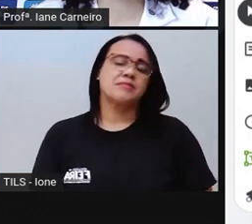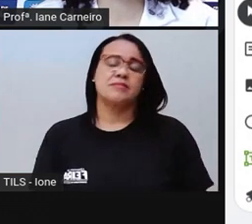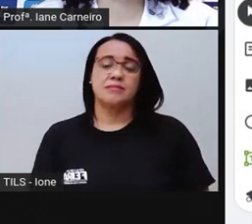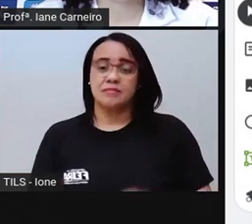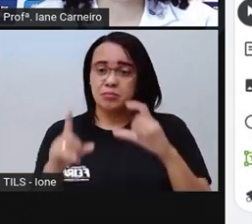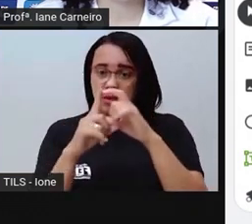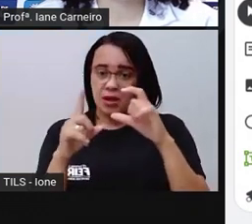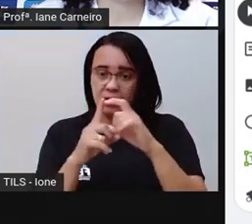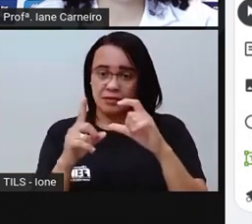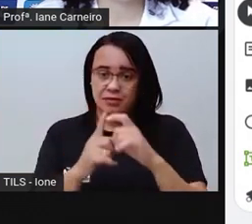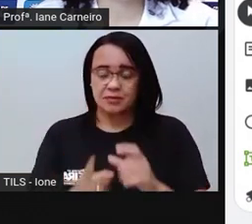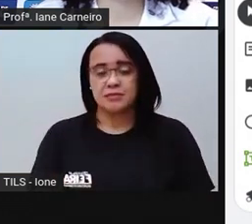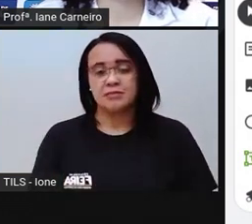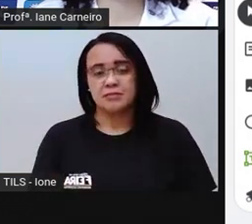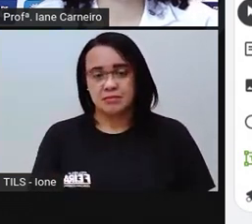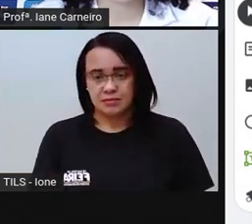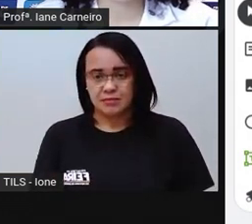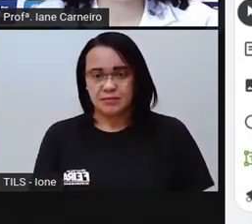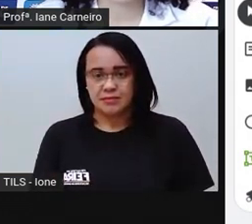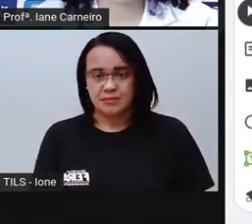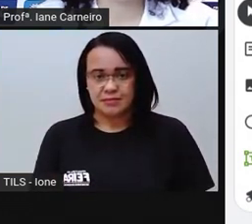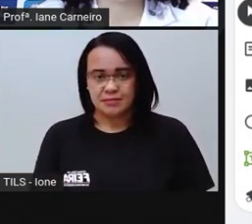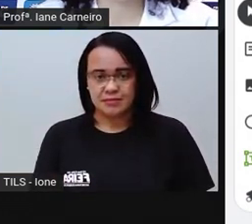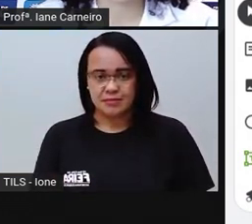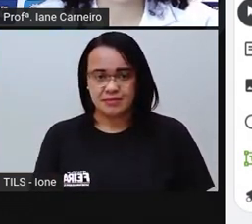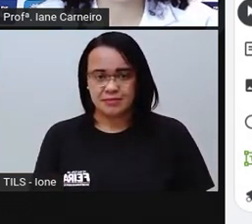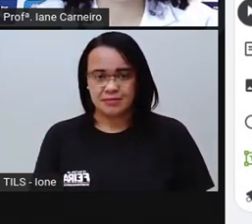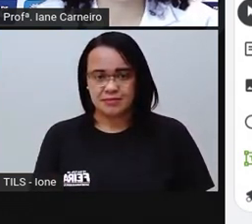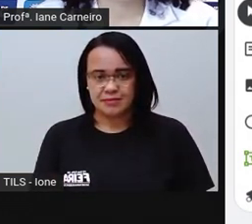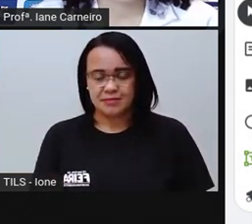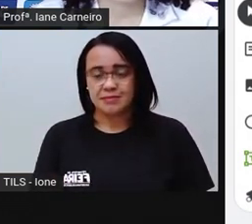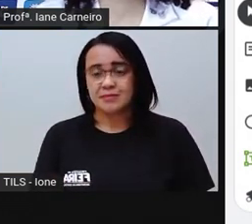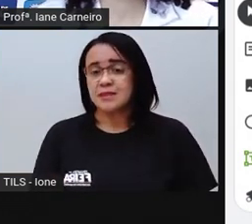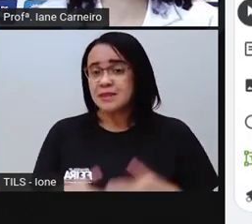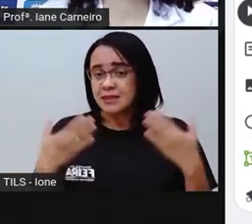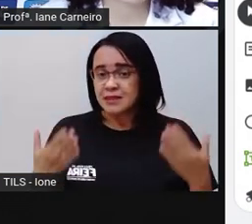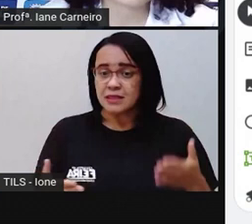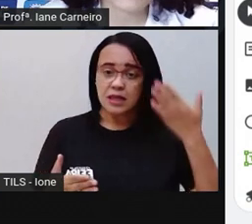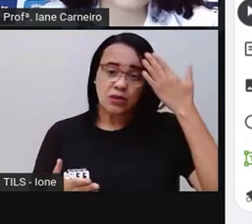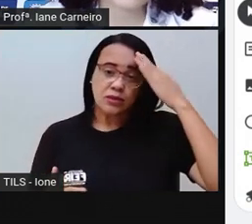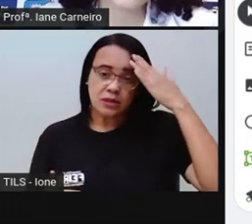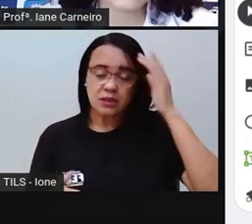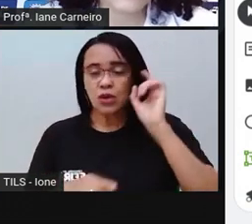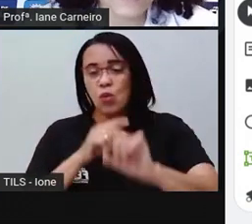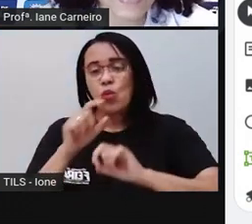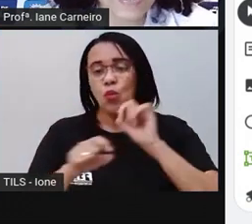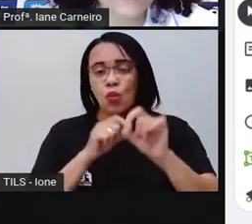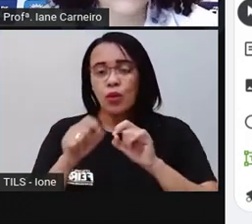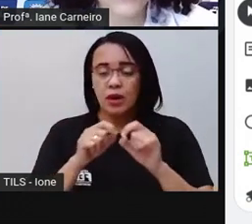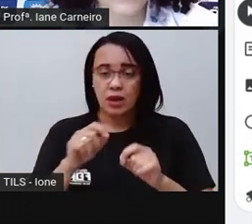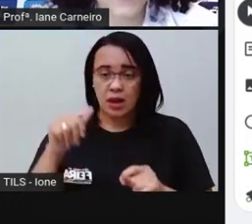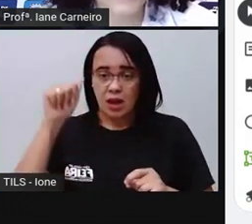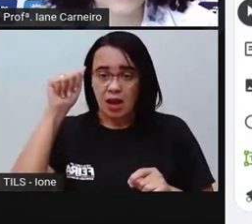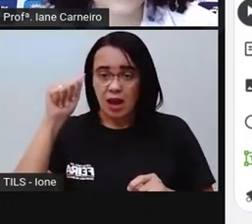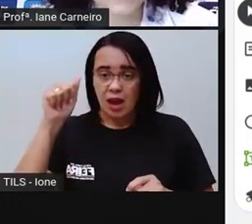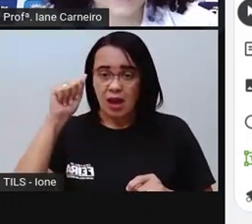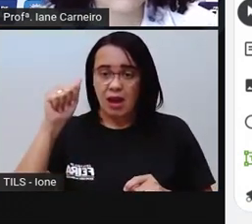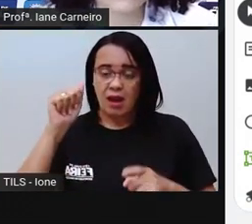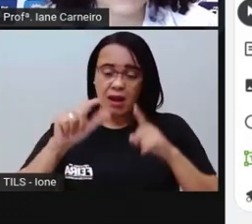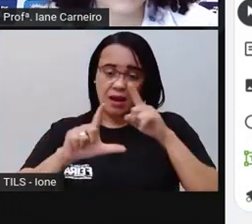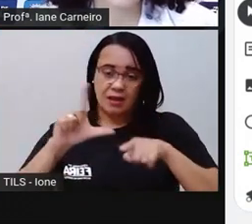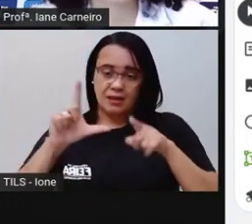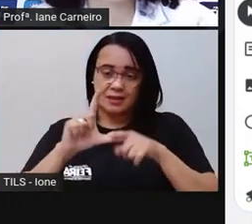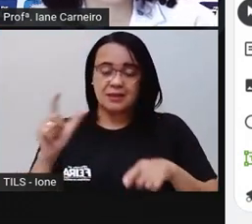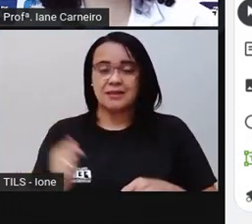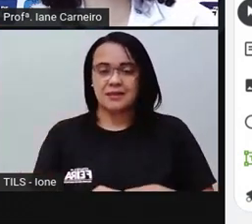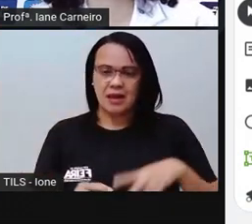pode entender, né, daqui, só dessa palavrinha doleta, é de que a letrinha A, as vogais, na verdade,